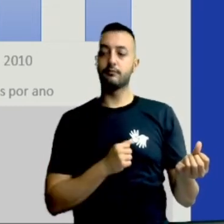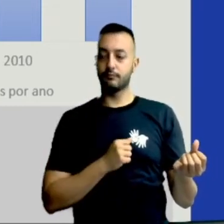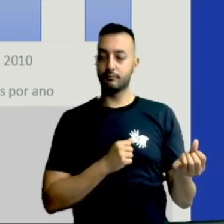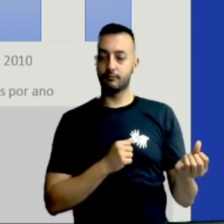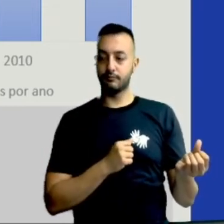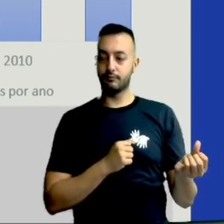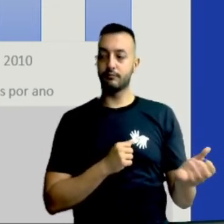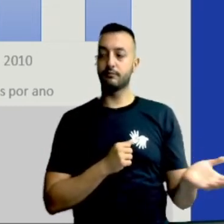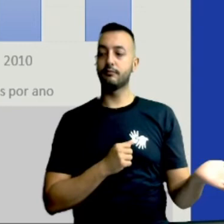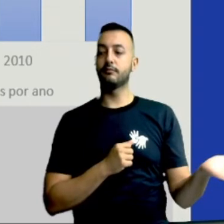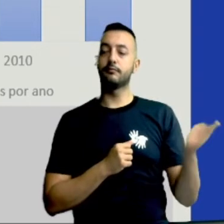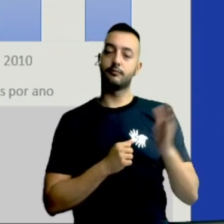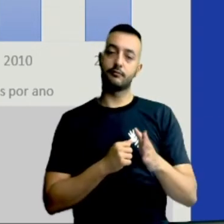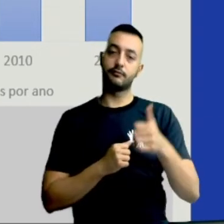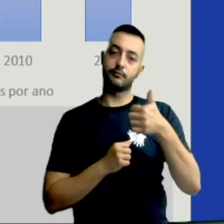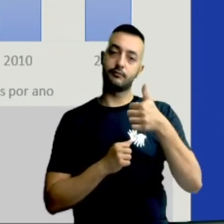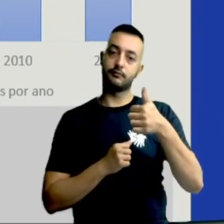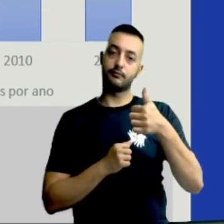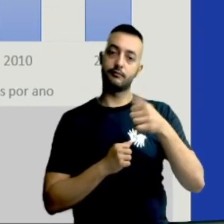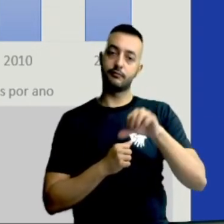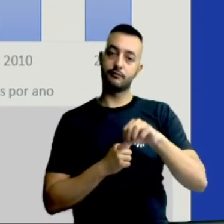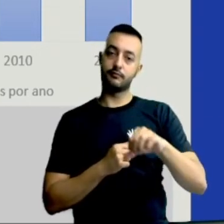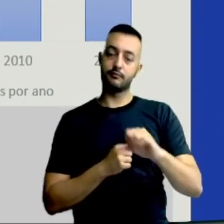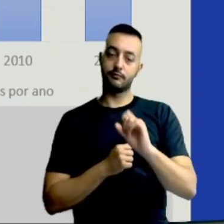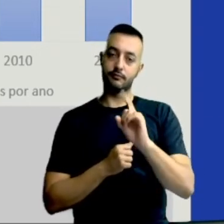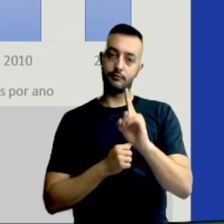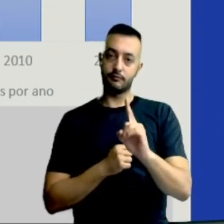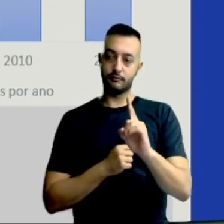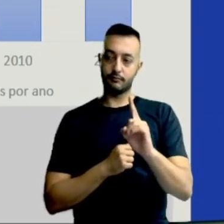Em 1991,